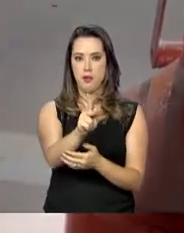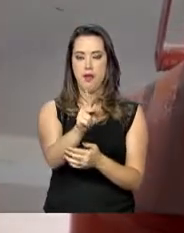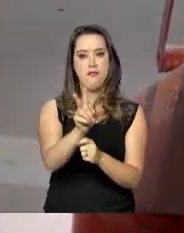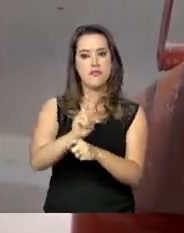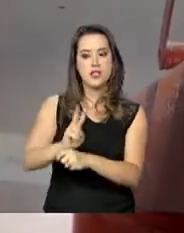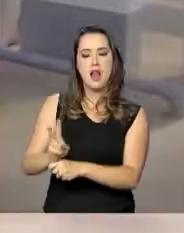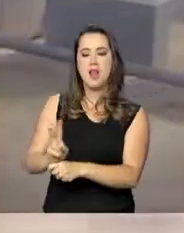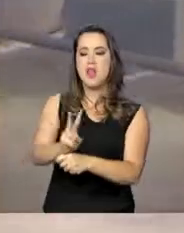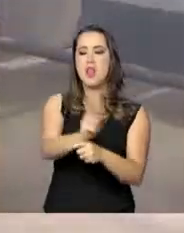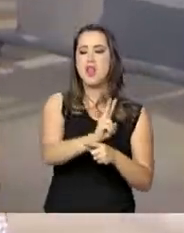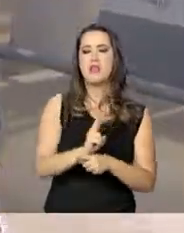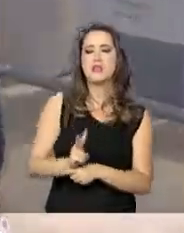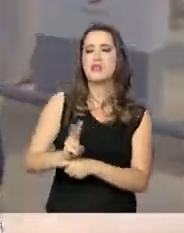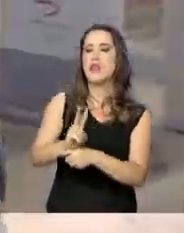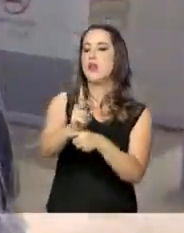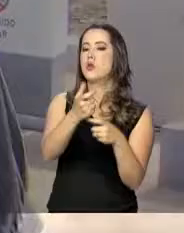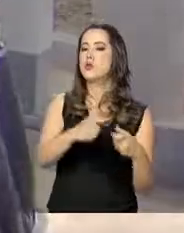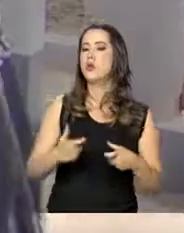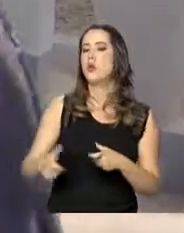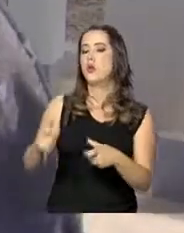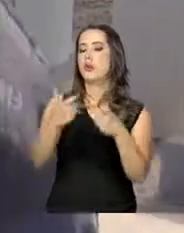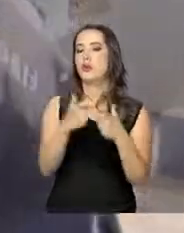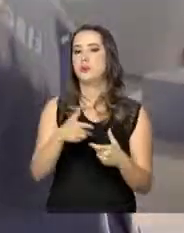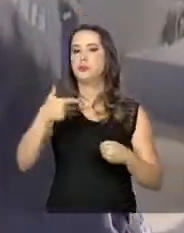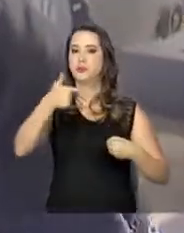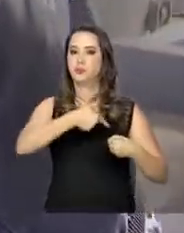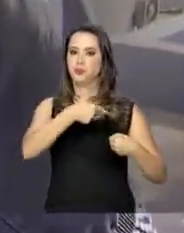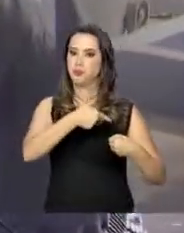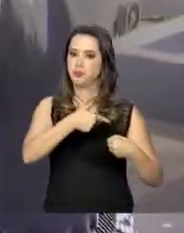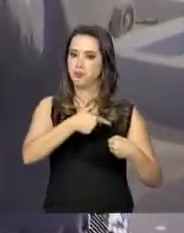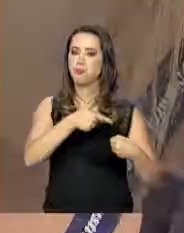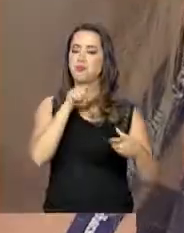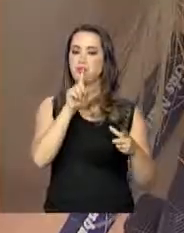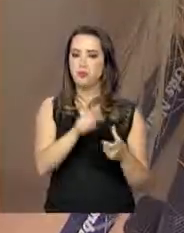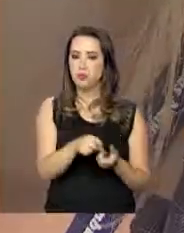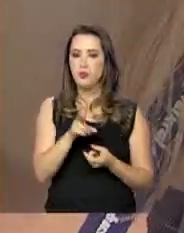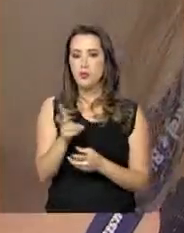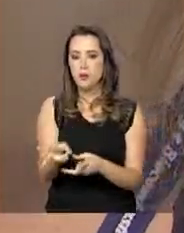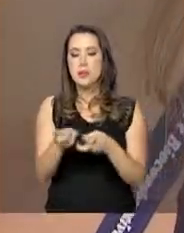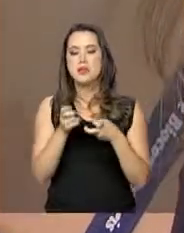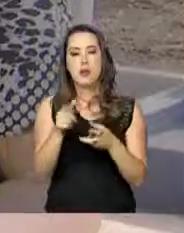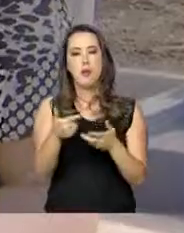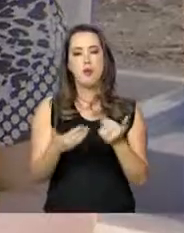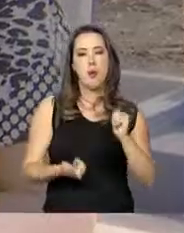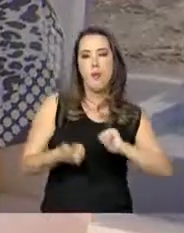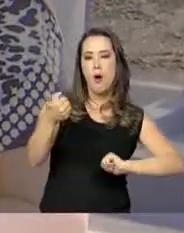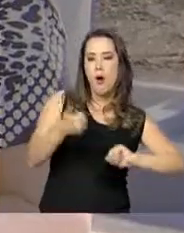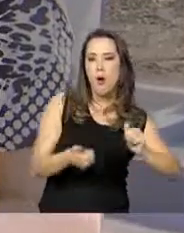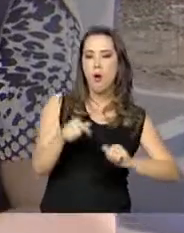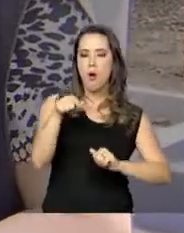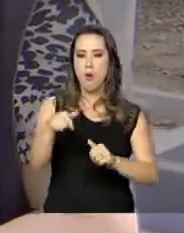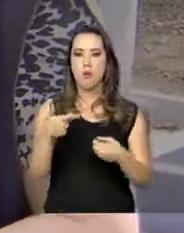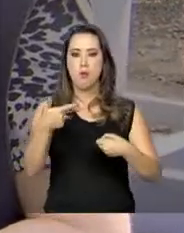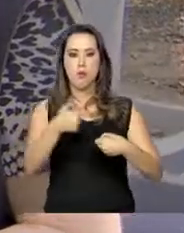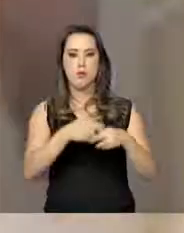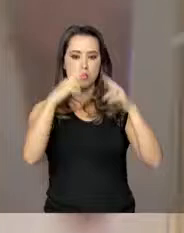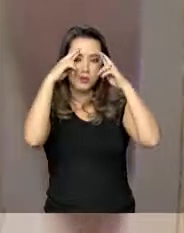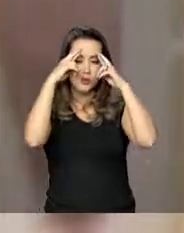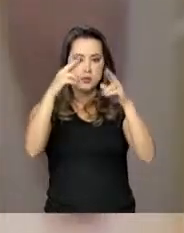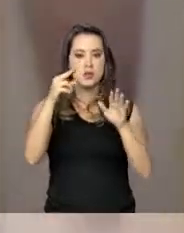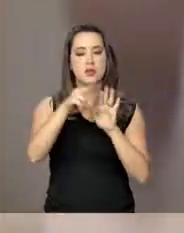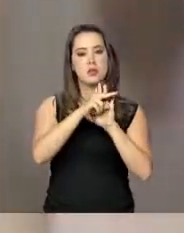fiscaliza permanentemente os postos de gasolina. Os agentes verificam a qualidade dos combustíveis, o respeito às